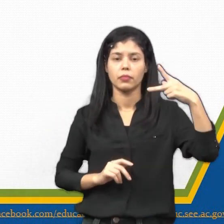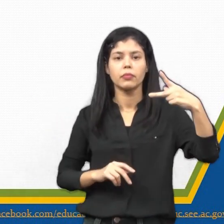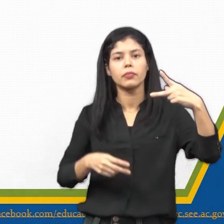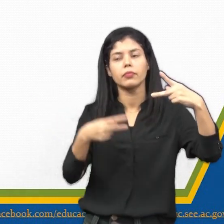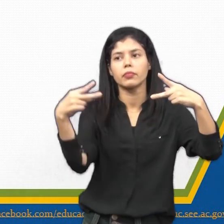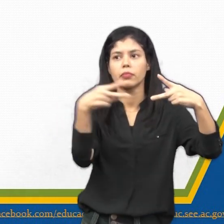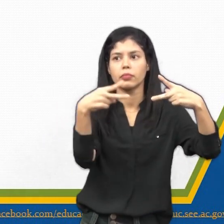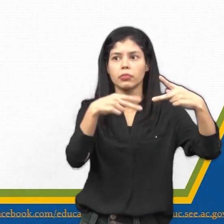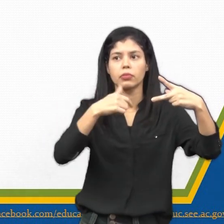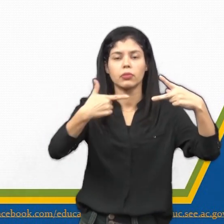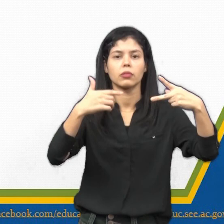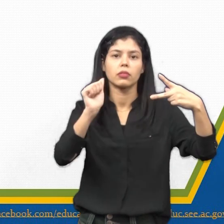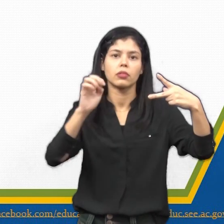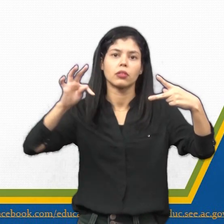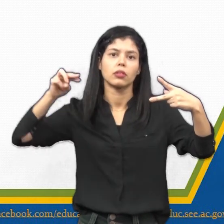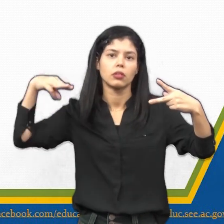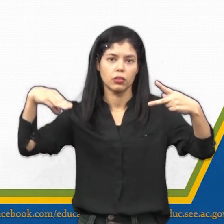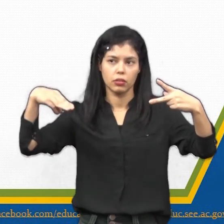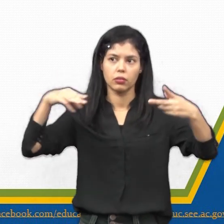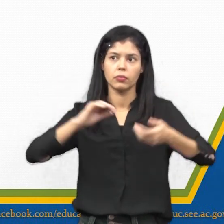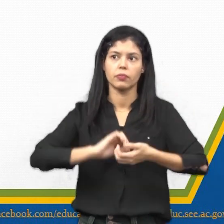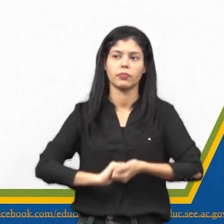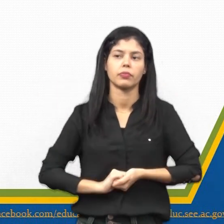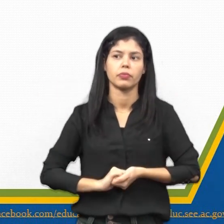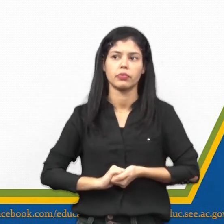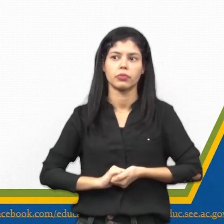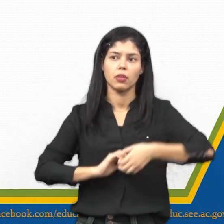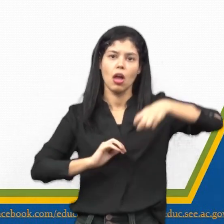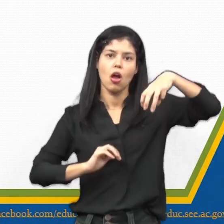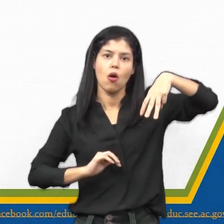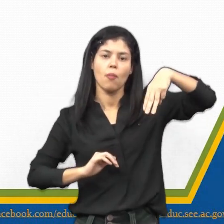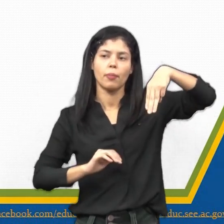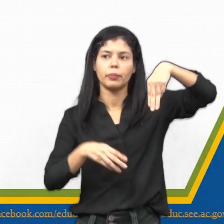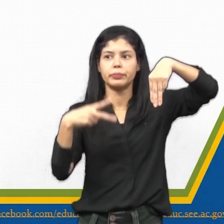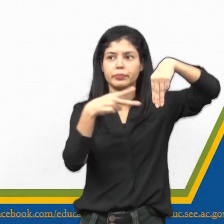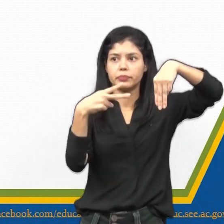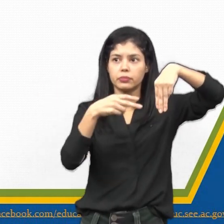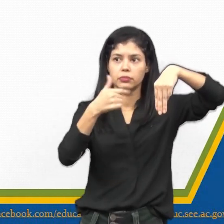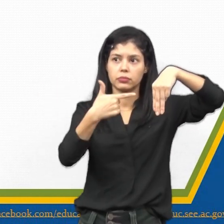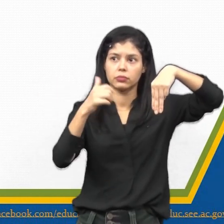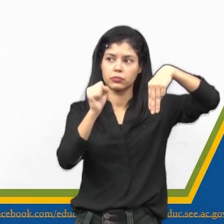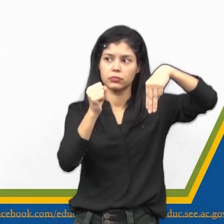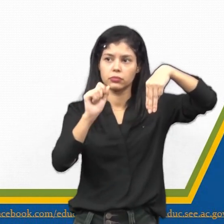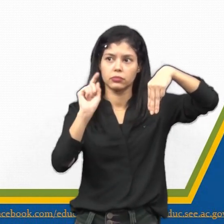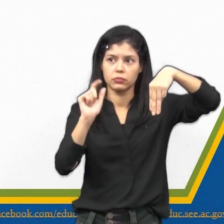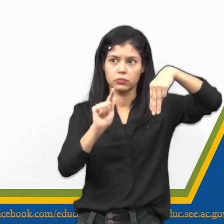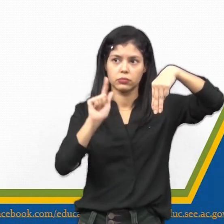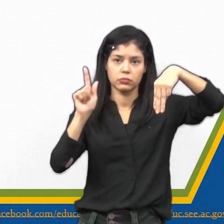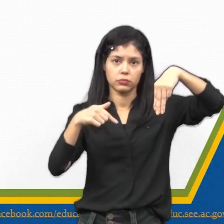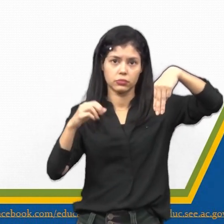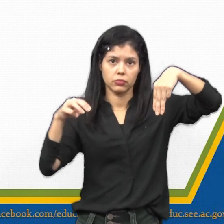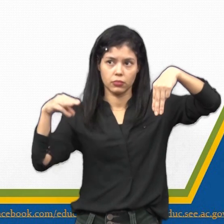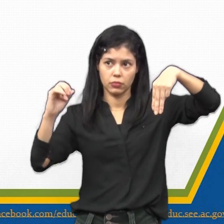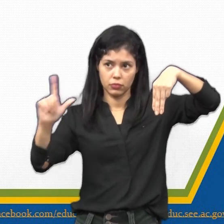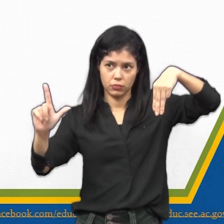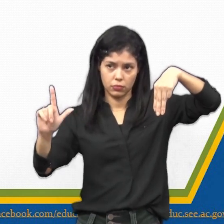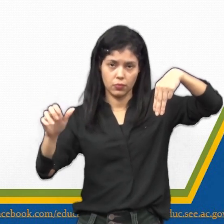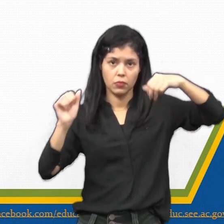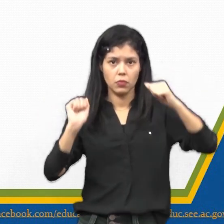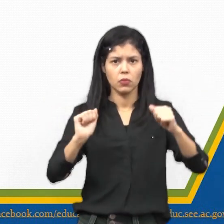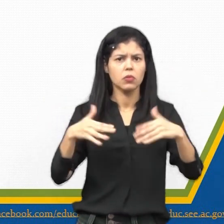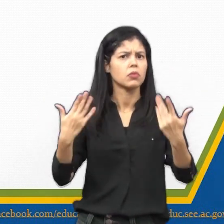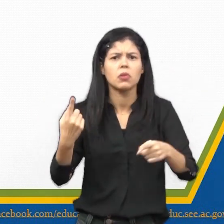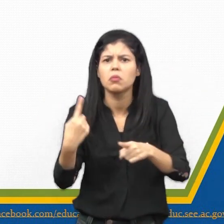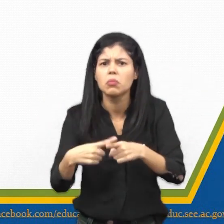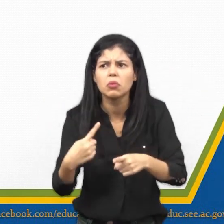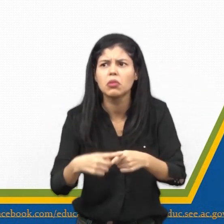A pressão é 2 atm. A massa molar é igual a 28 gramas por mol. Mas você pode dizer, mas